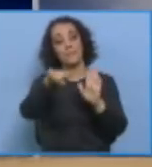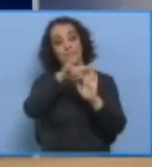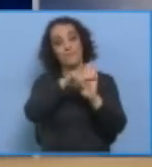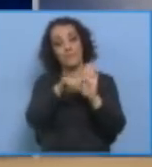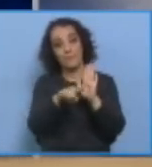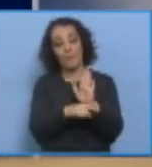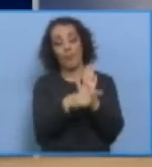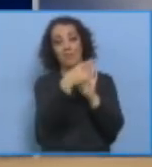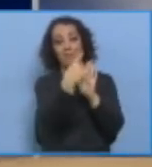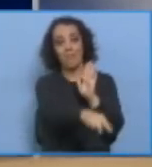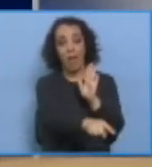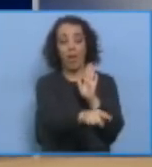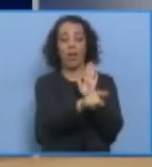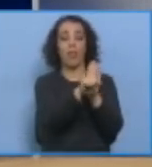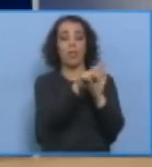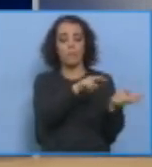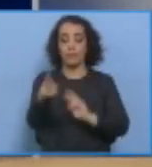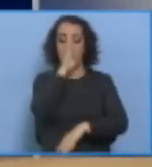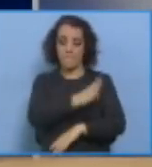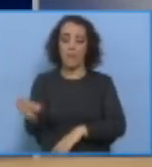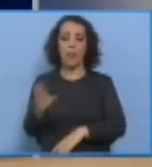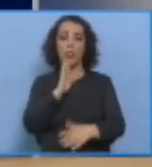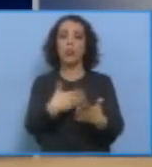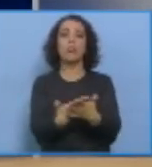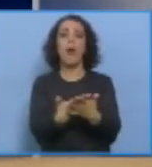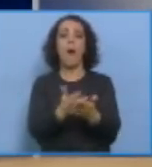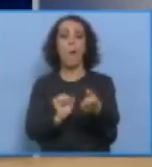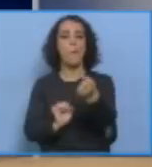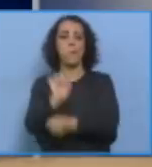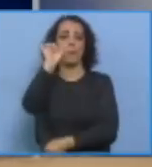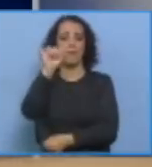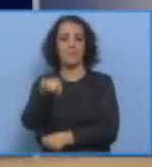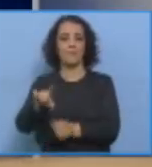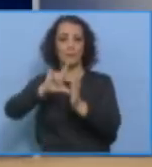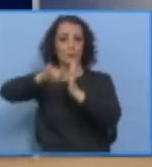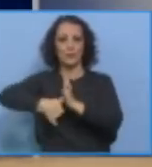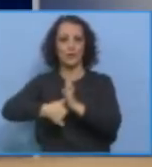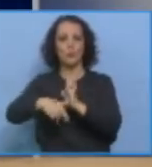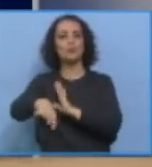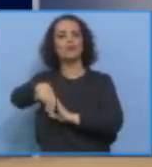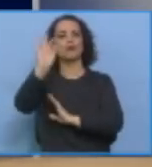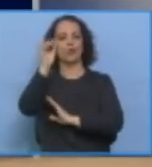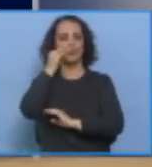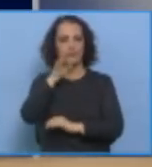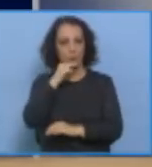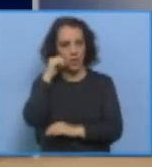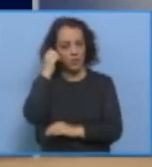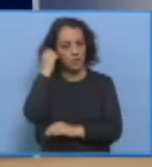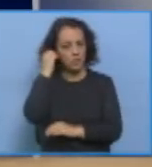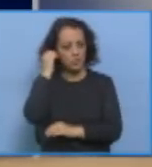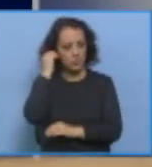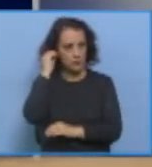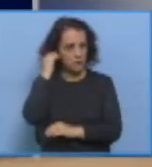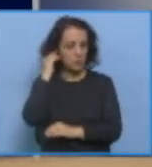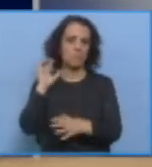mecanismos práticos que efetivamente acabam por inviabilizar essa possibilidade de escolha dos pais